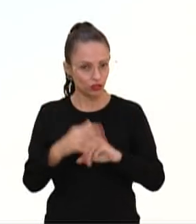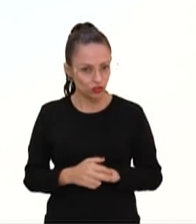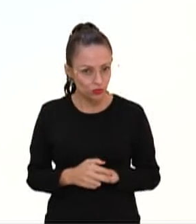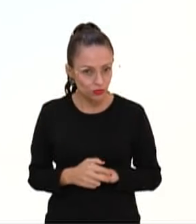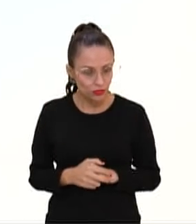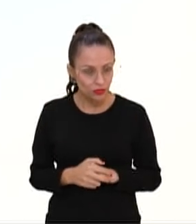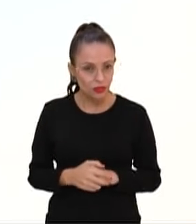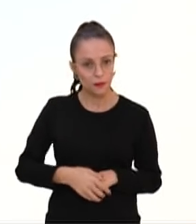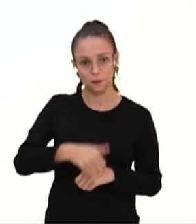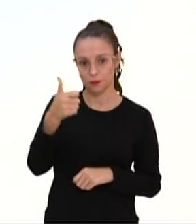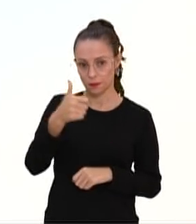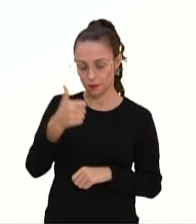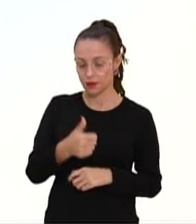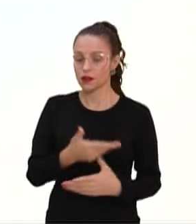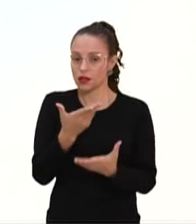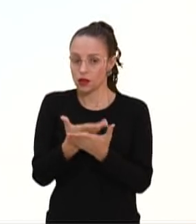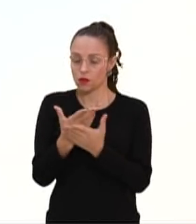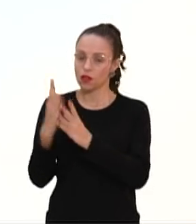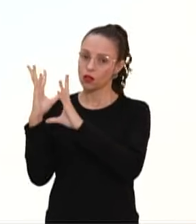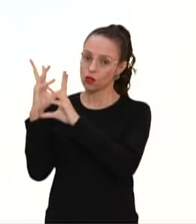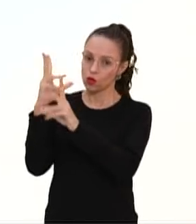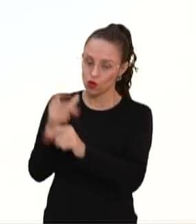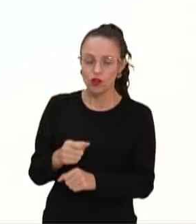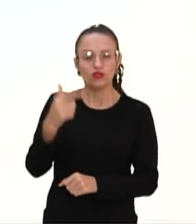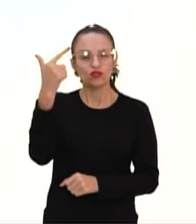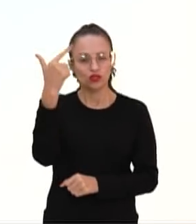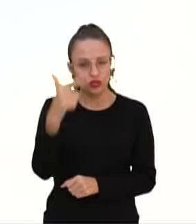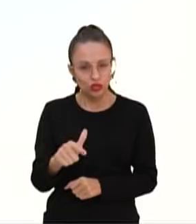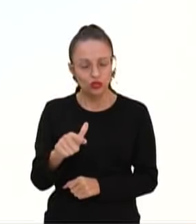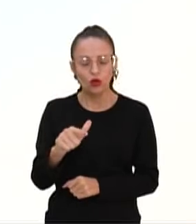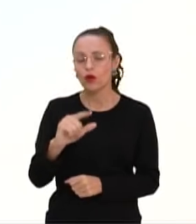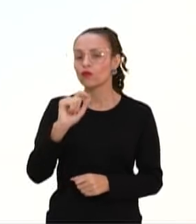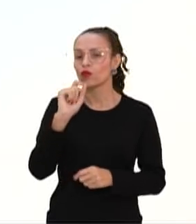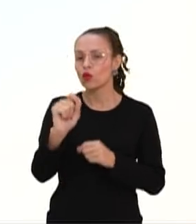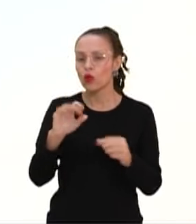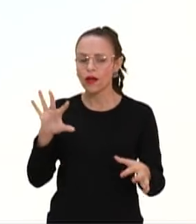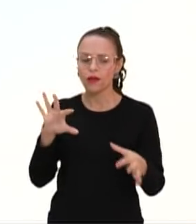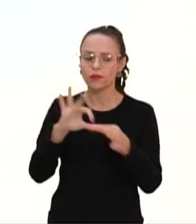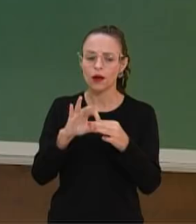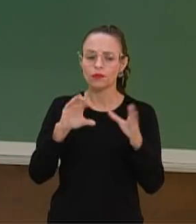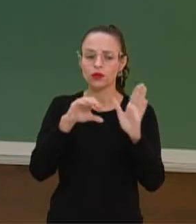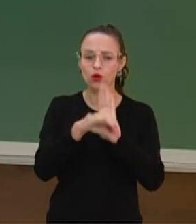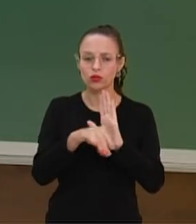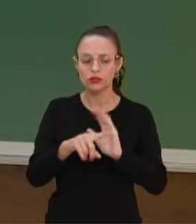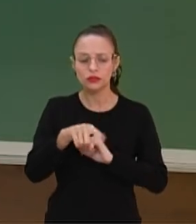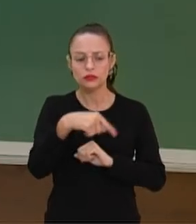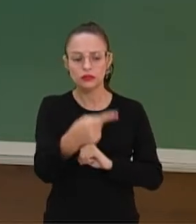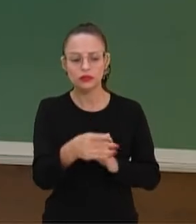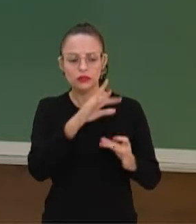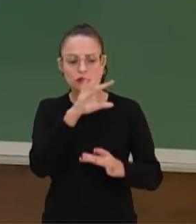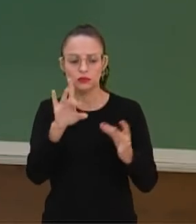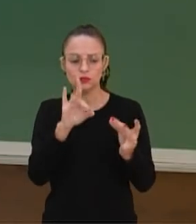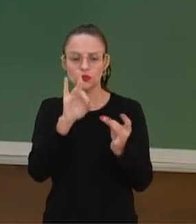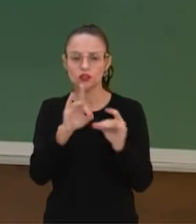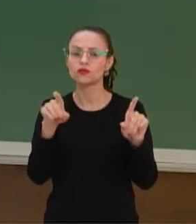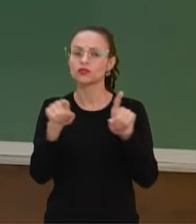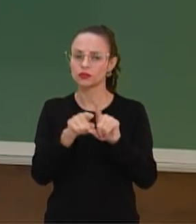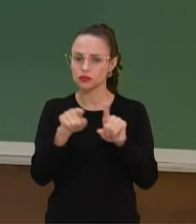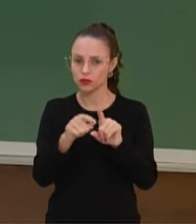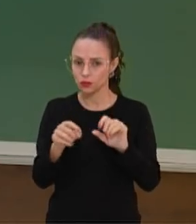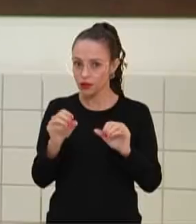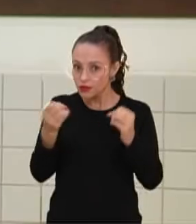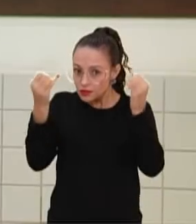Primeira aula de retomada do logaritmo. E nós vamos falar de novo das consequências da definição. Vamos trazer aqui novamente o conceito